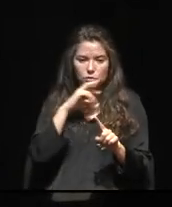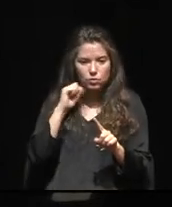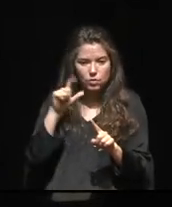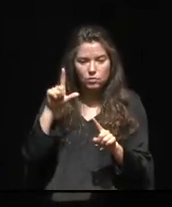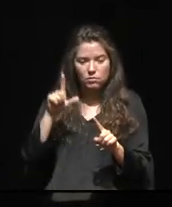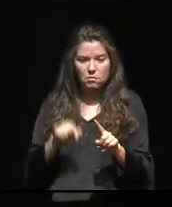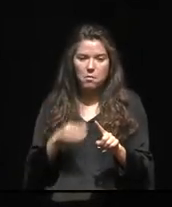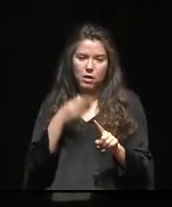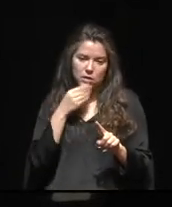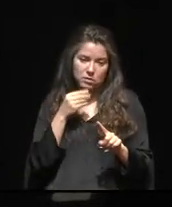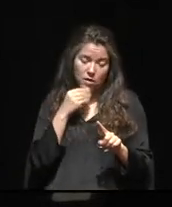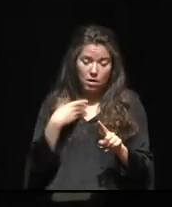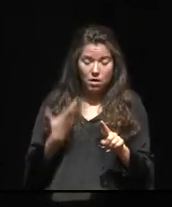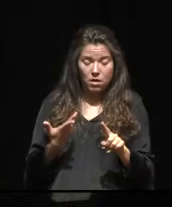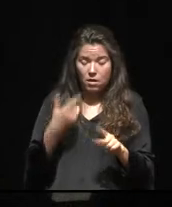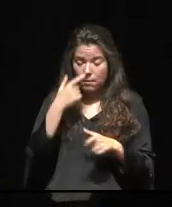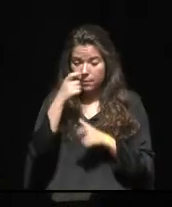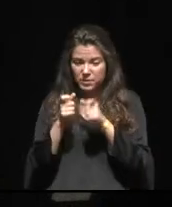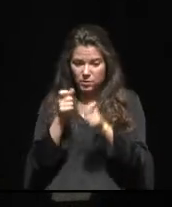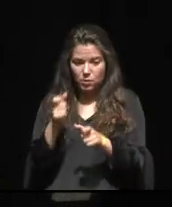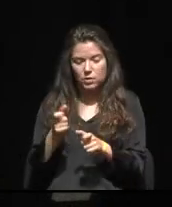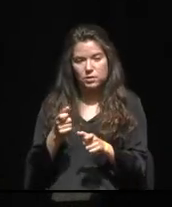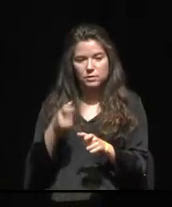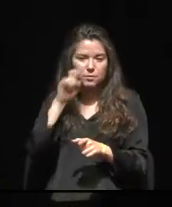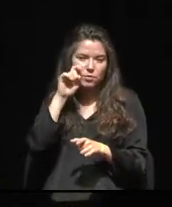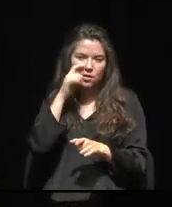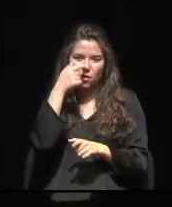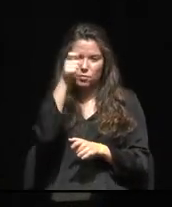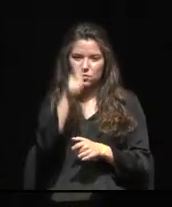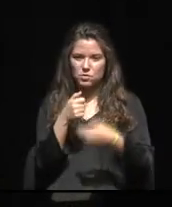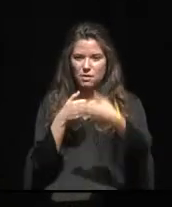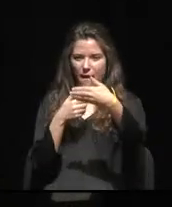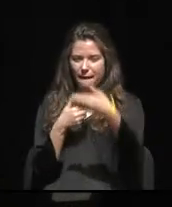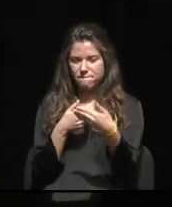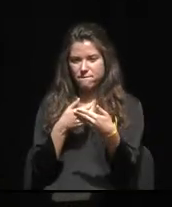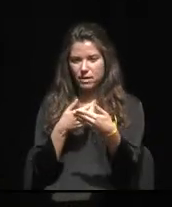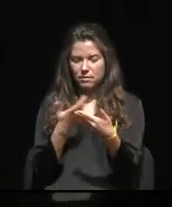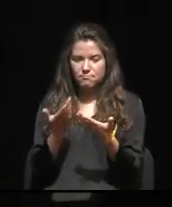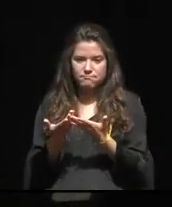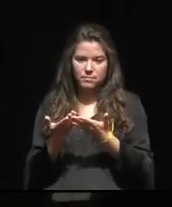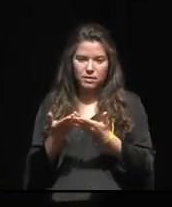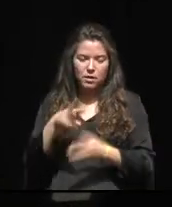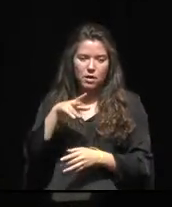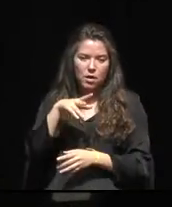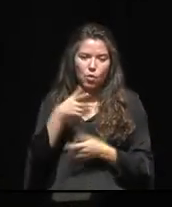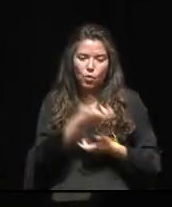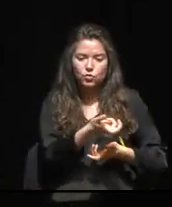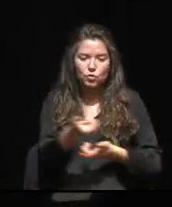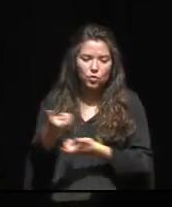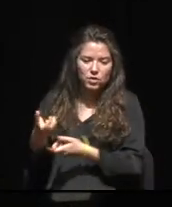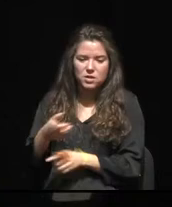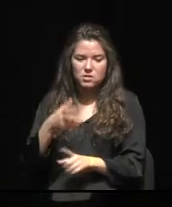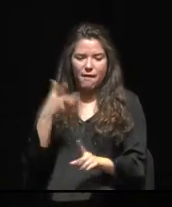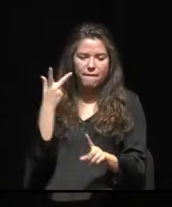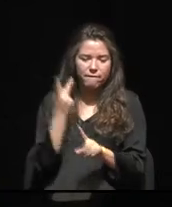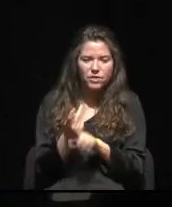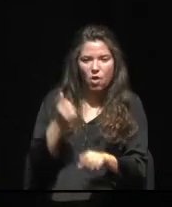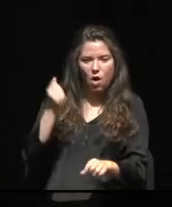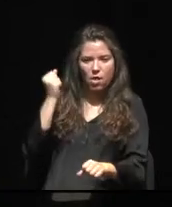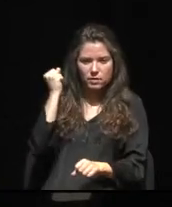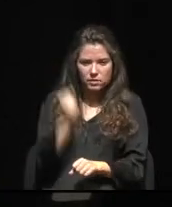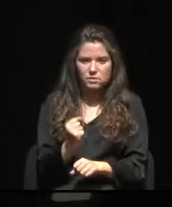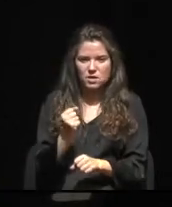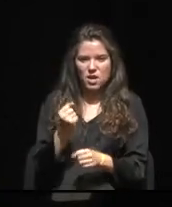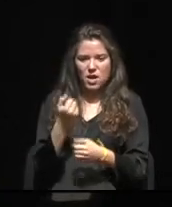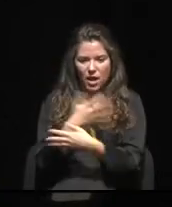Israel terroristas que usam pessoas como escudos uma odiosa organização terrorista que viola assassina tortuna e até